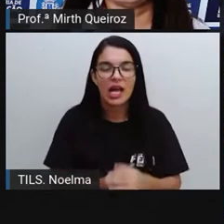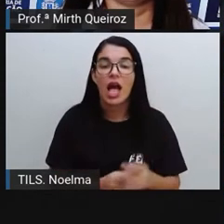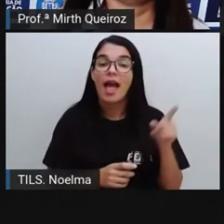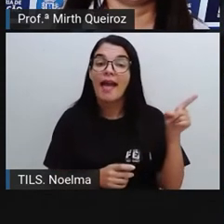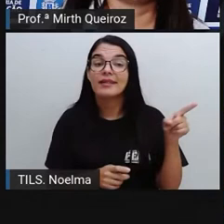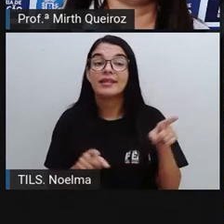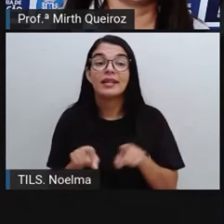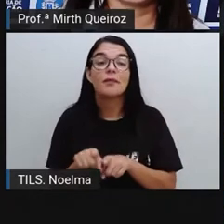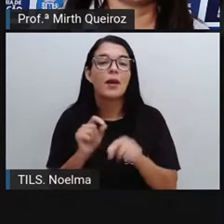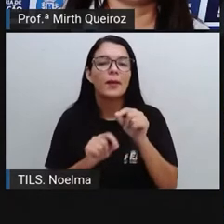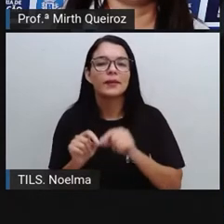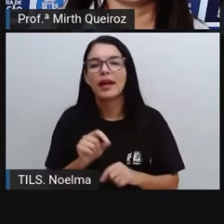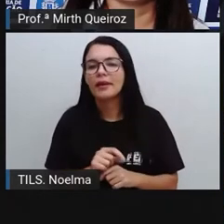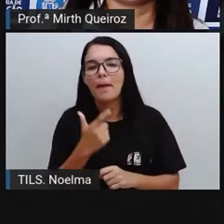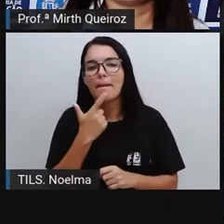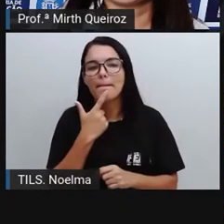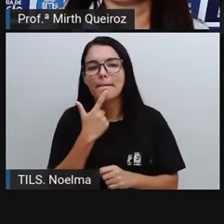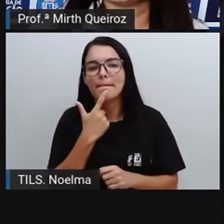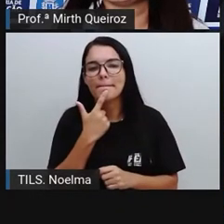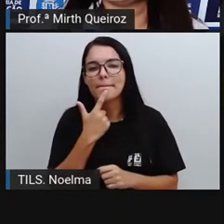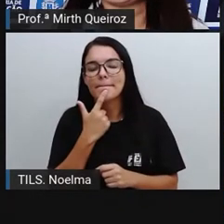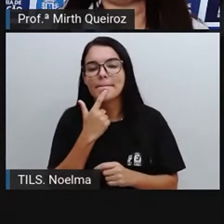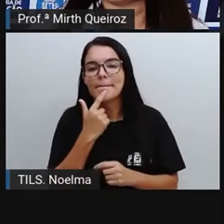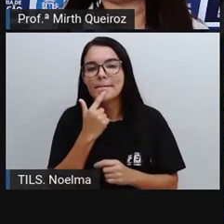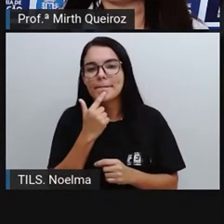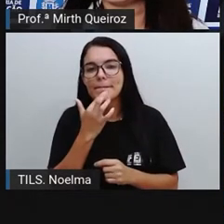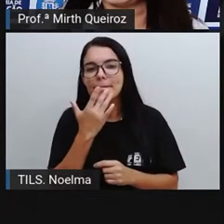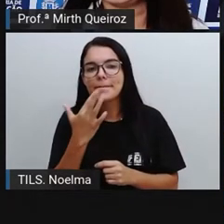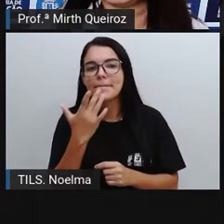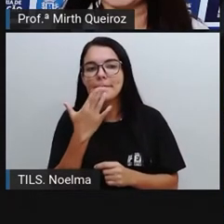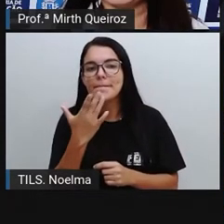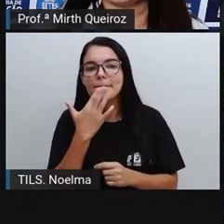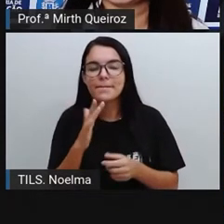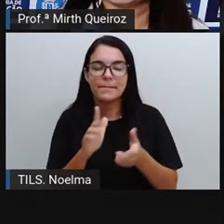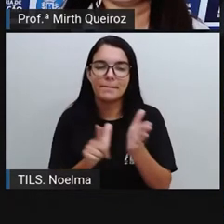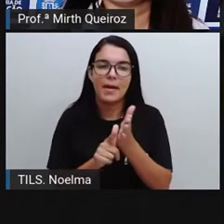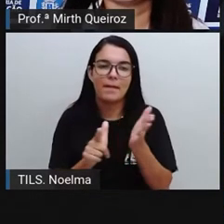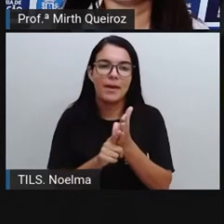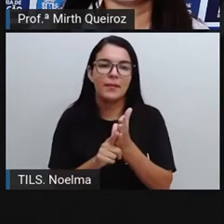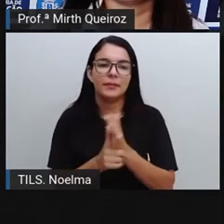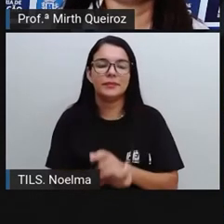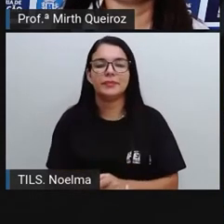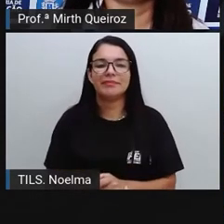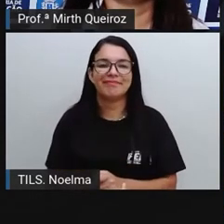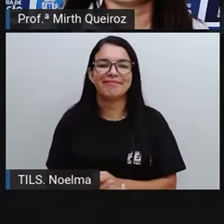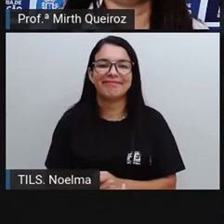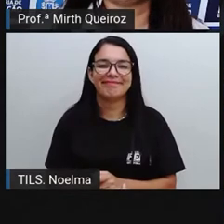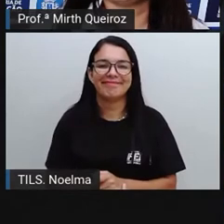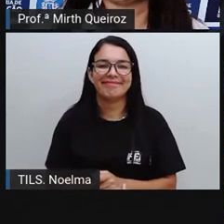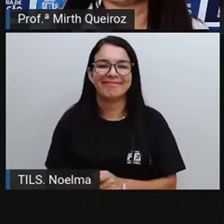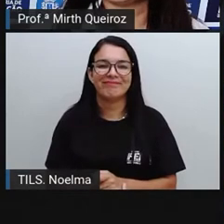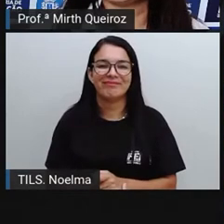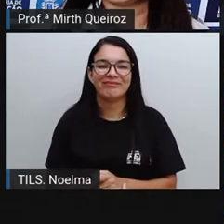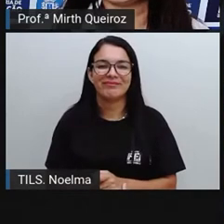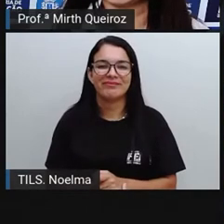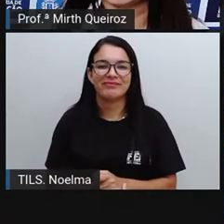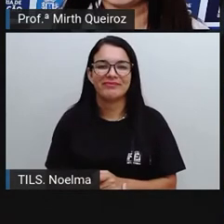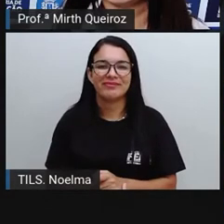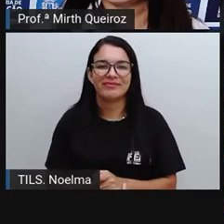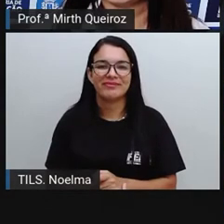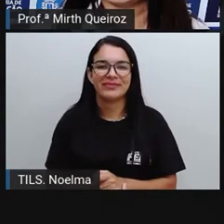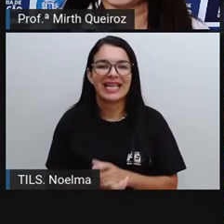E esse outro mosaico foi feito a partir de papéis coloridos, né? Nós que nós temos aí só um único tipo de